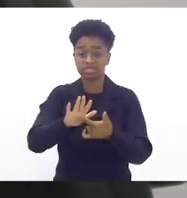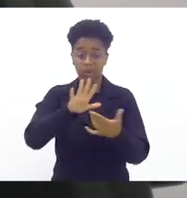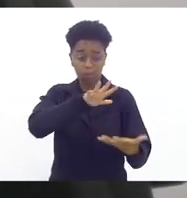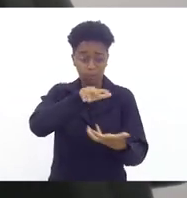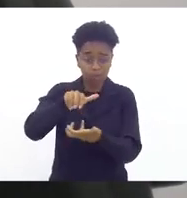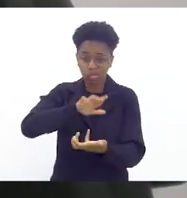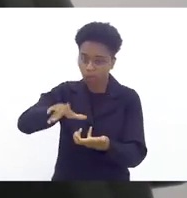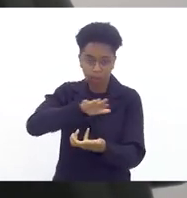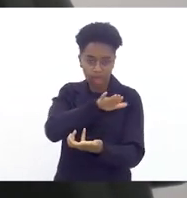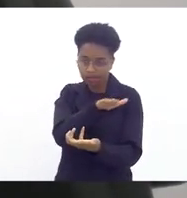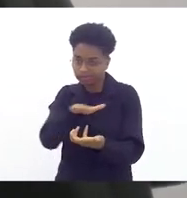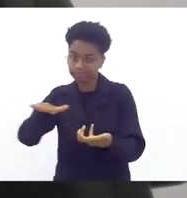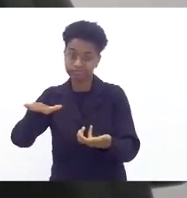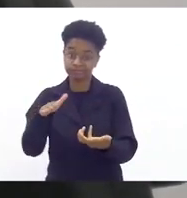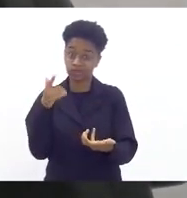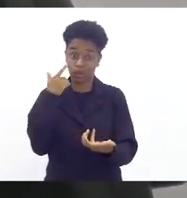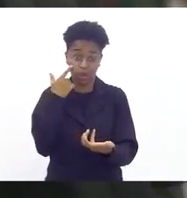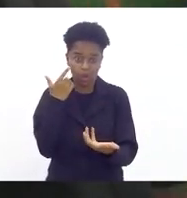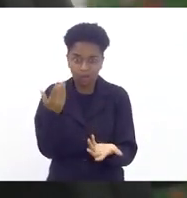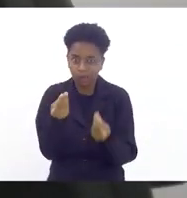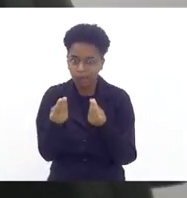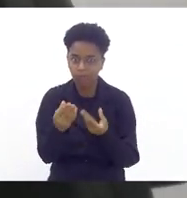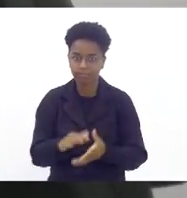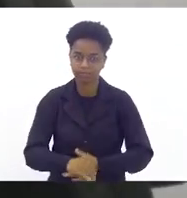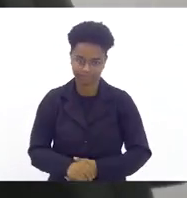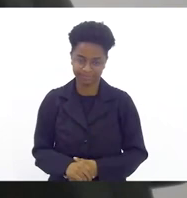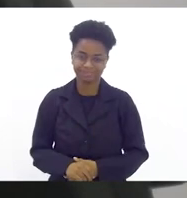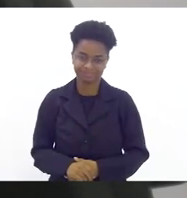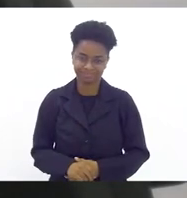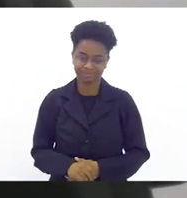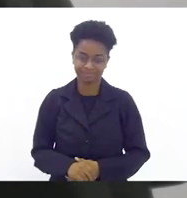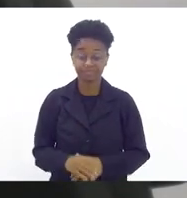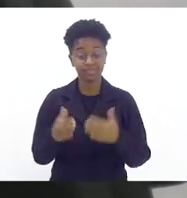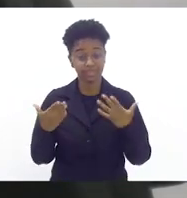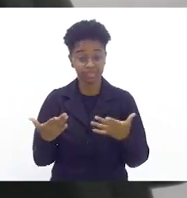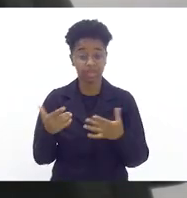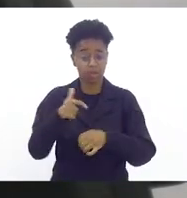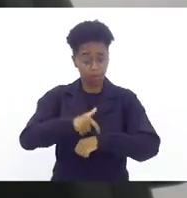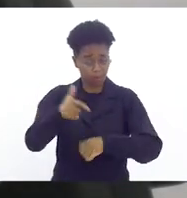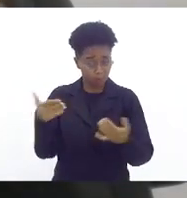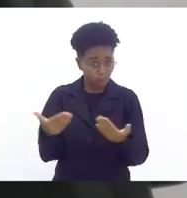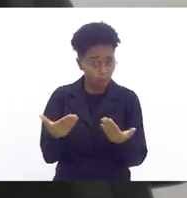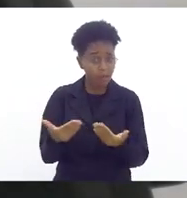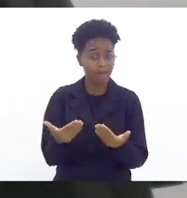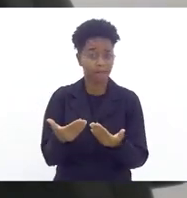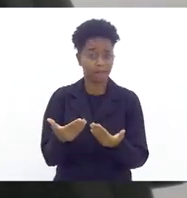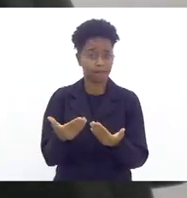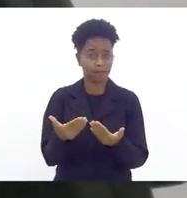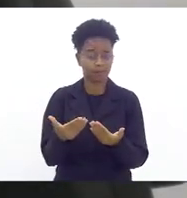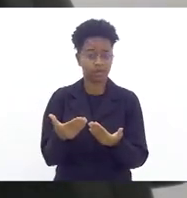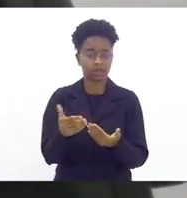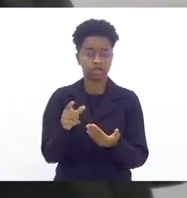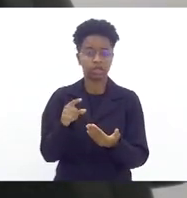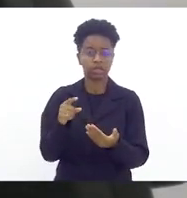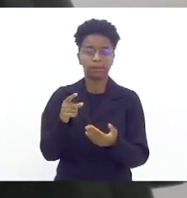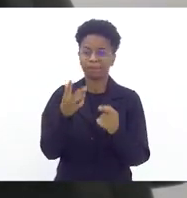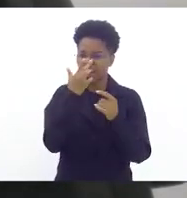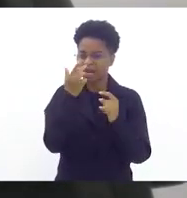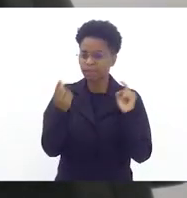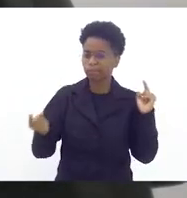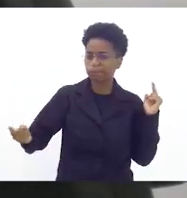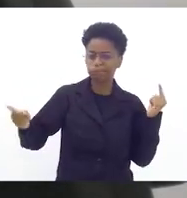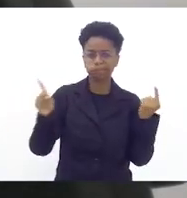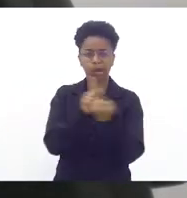plana. Olha aí onde a gente foi parar. então nesse momento em que se reverteram